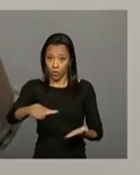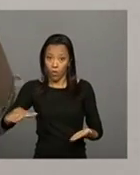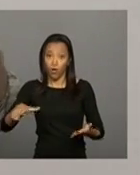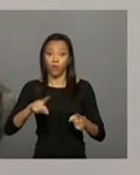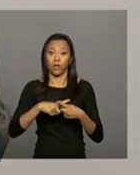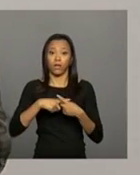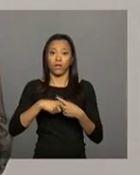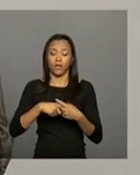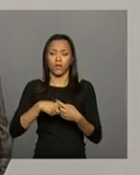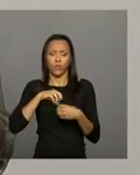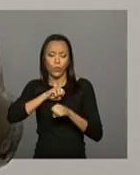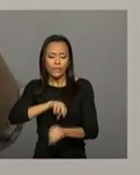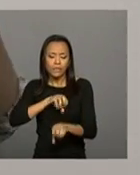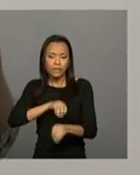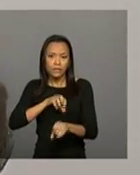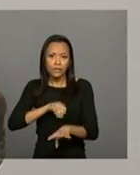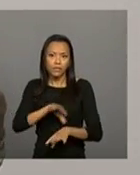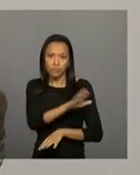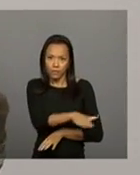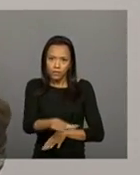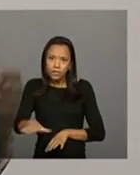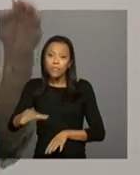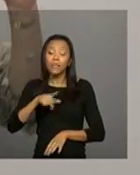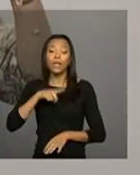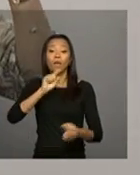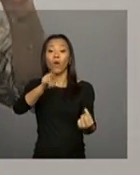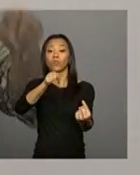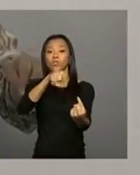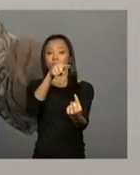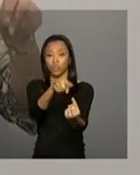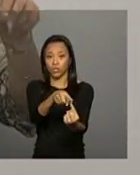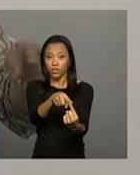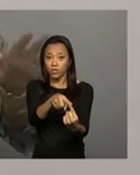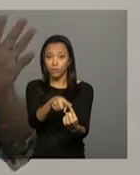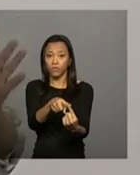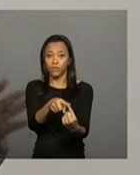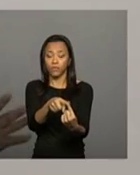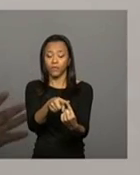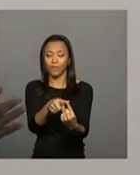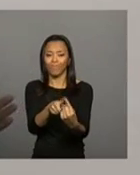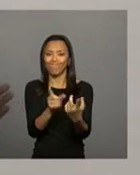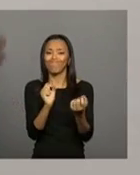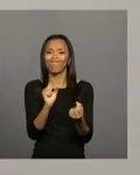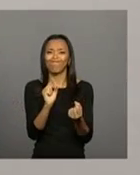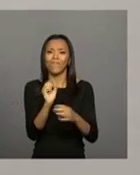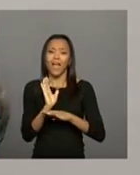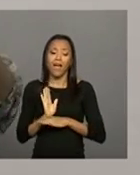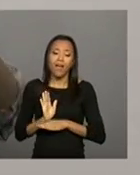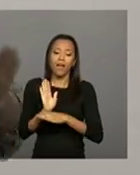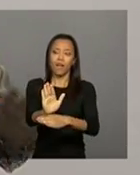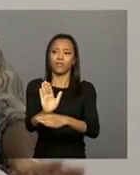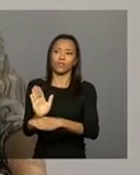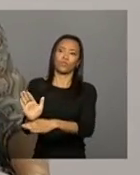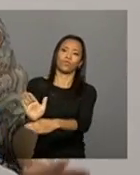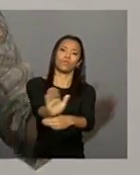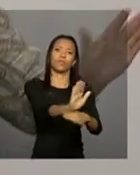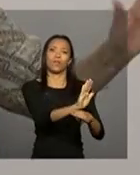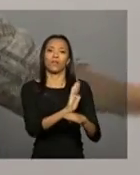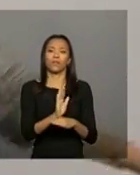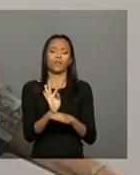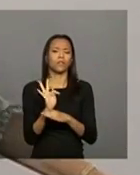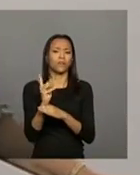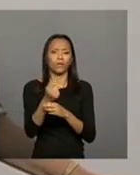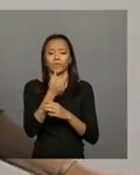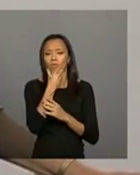educação infantil, ela tem por objetivo atacar a raiz da desigualdade, garantir que todos os brasileirinhos